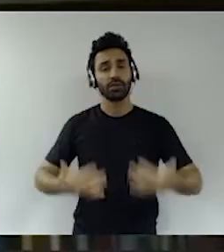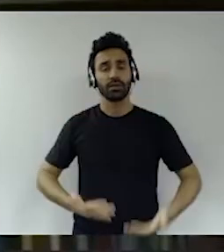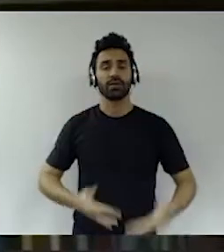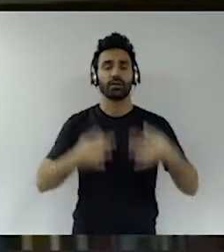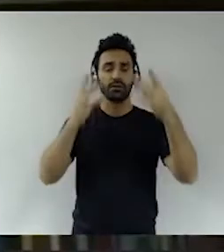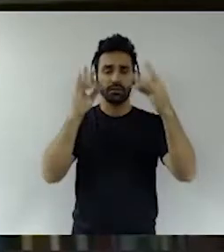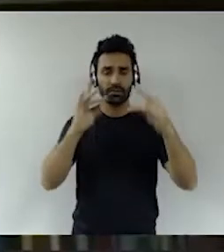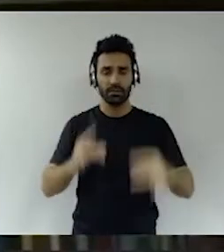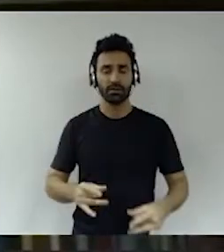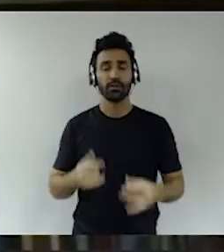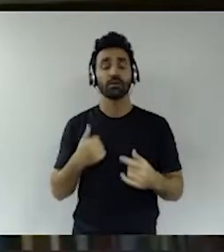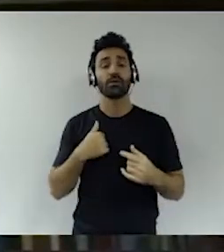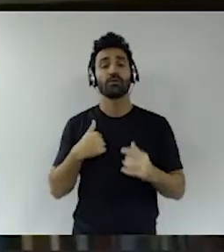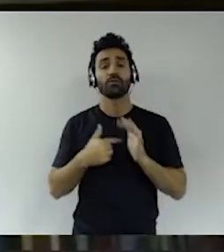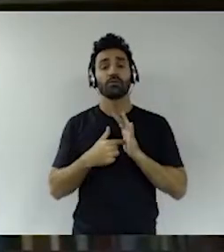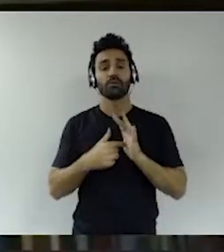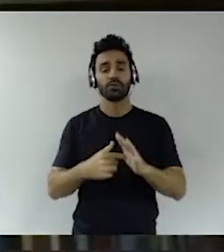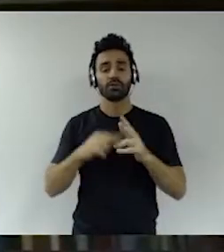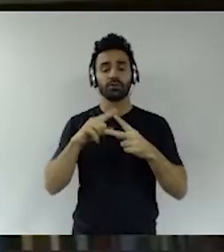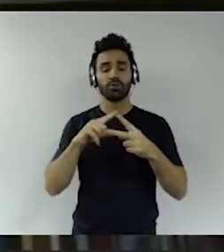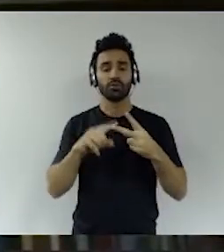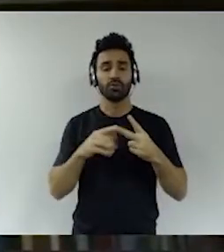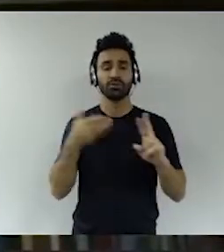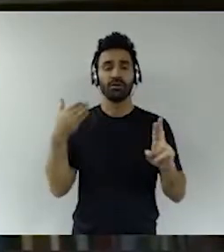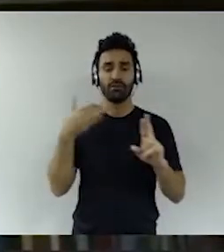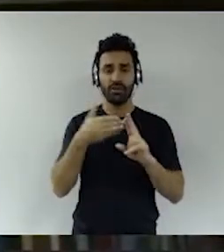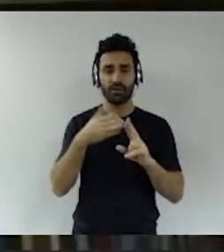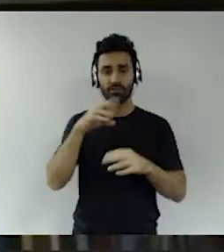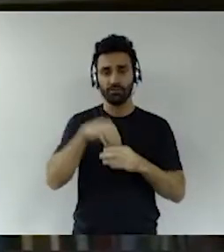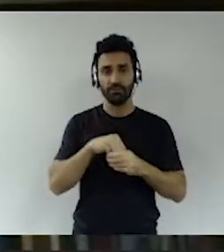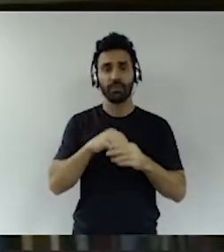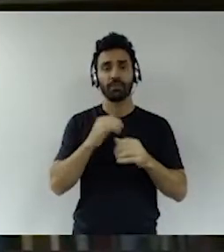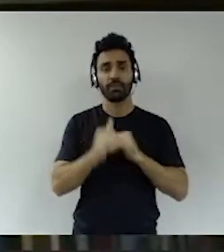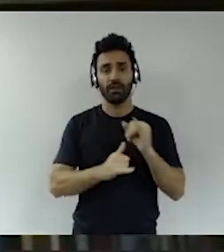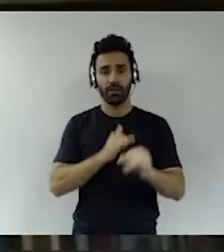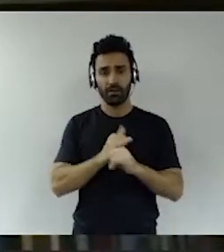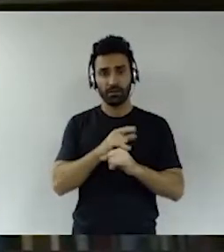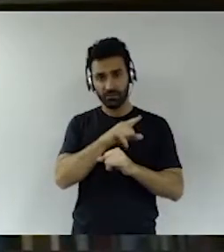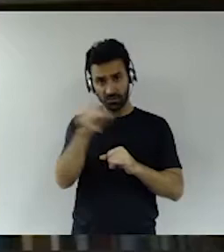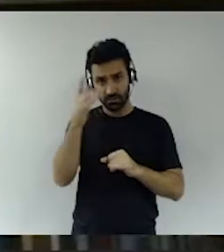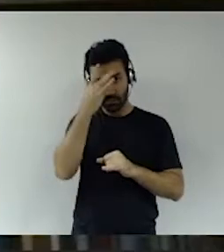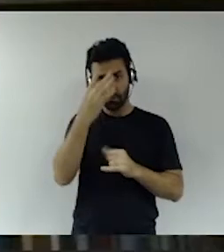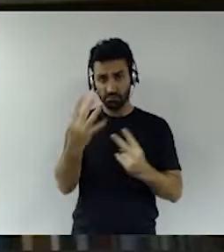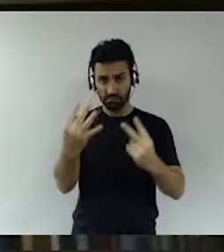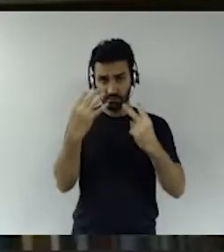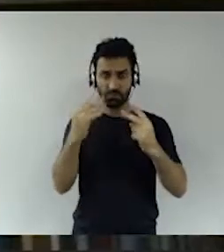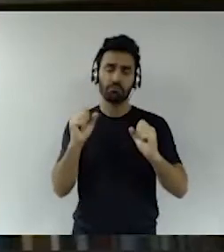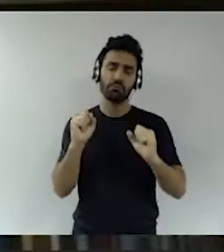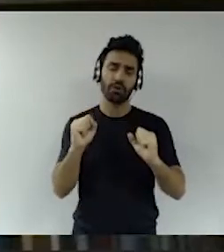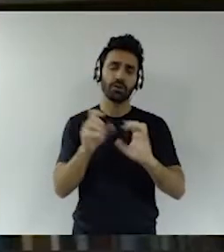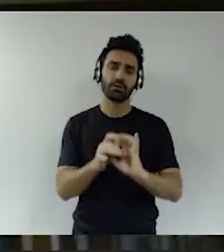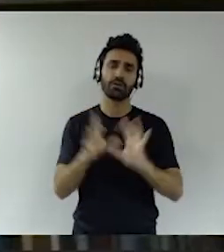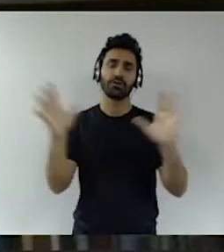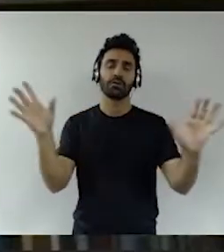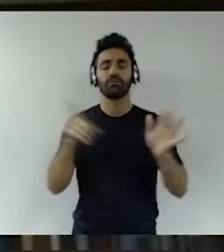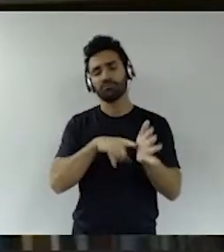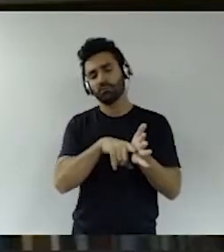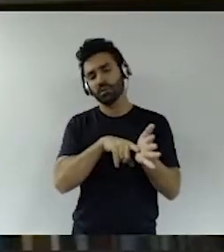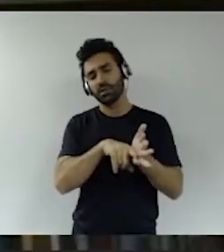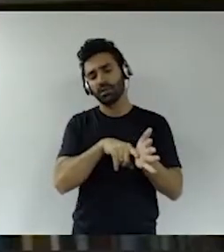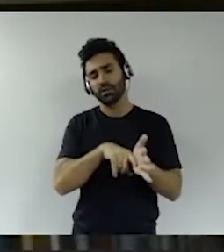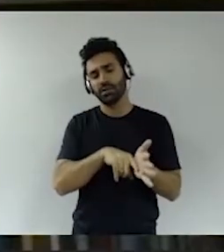vou indicar aí 2 referências na internet que vocês que estão nos assistindo poderão